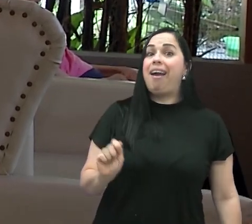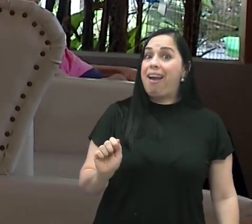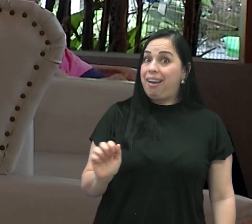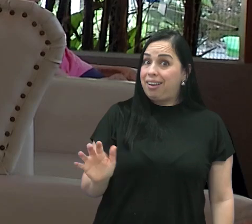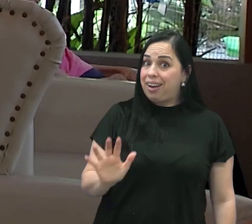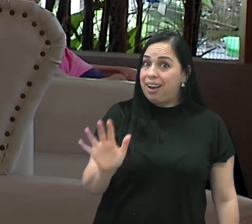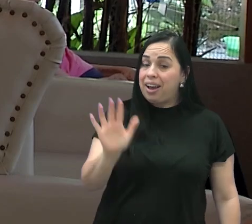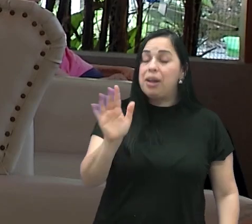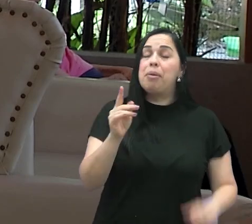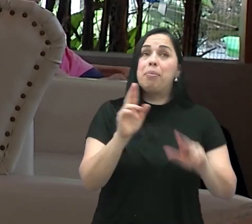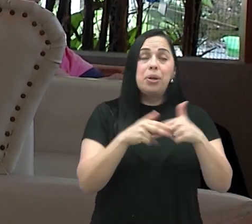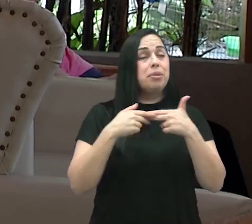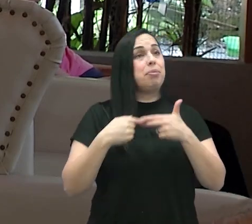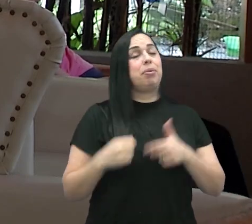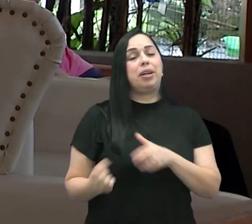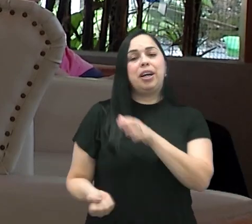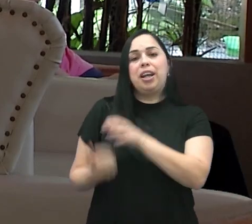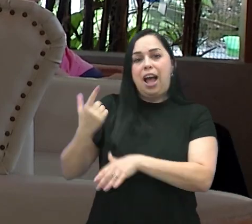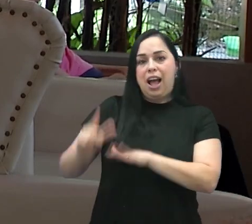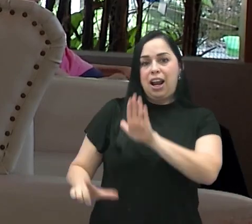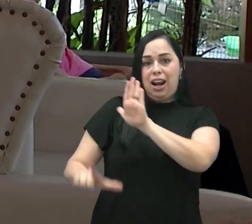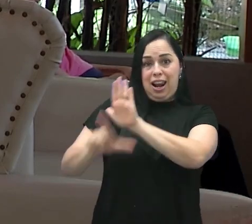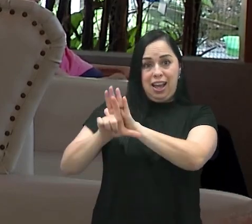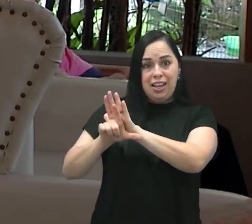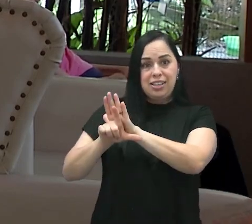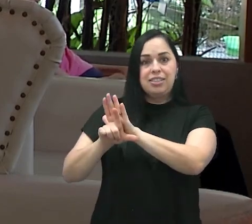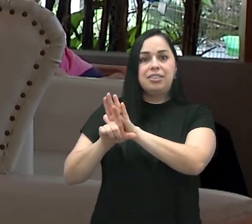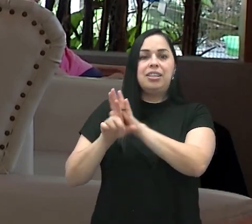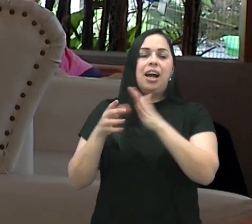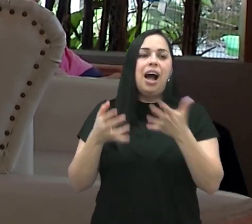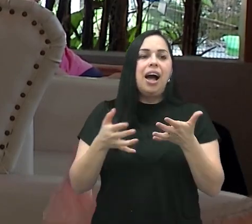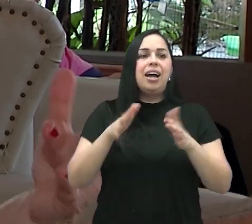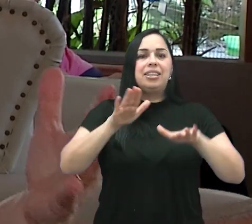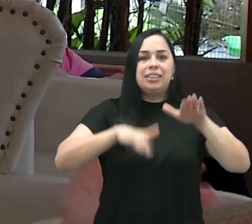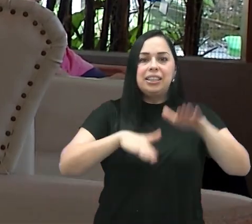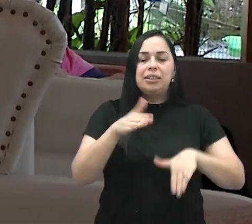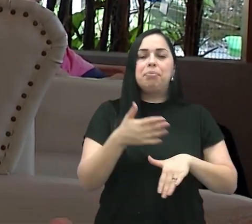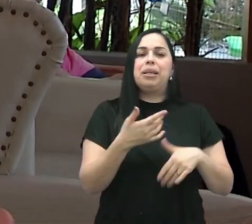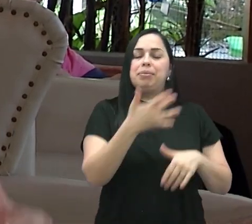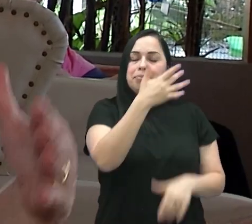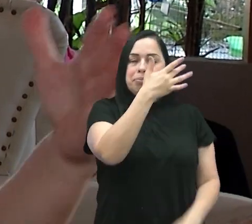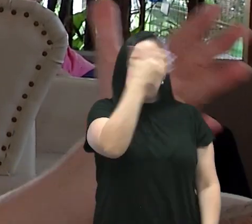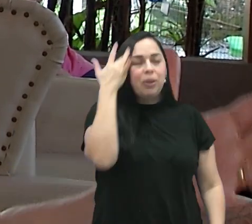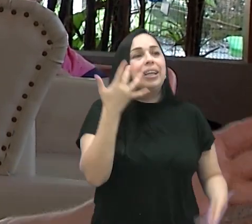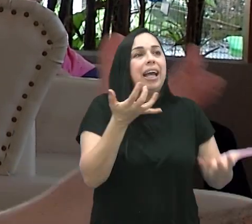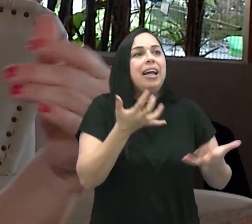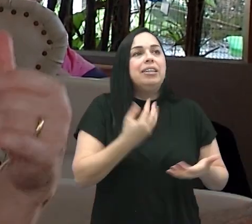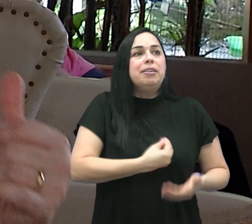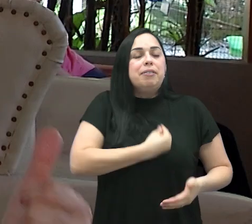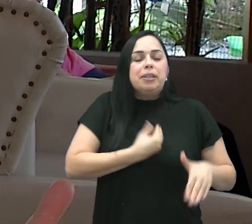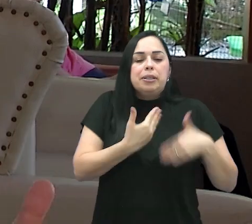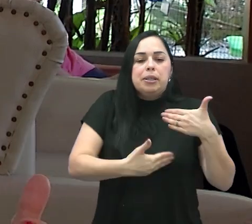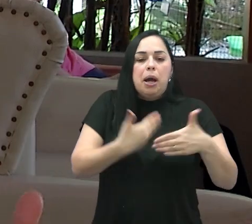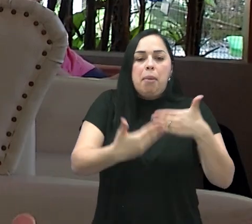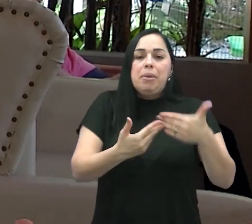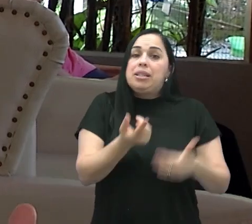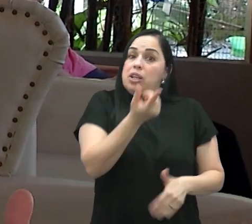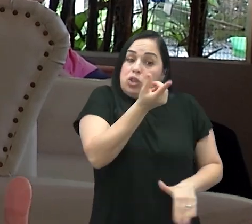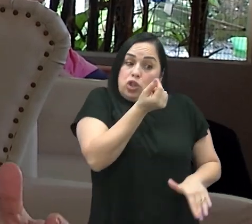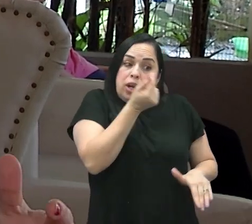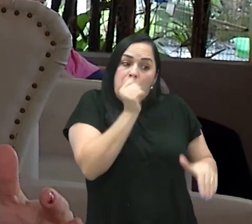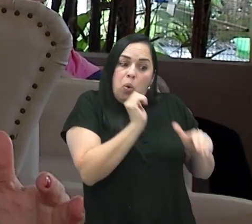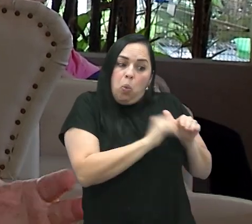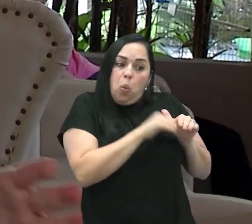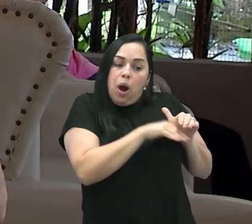precisa realmente pensar, políticas públicas. A gente mesmo, né, como pessoa, nossa, quero viver mais, preciso guardar mais